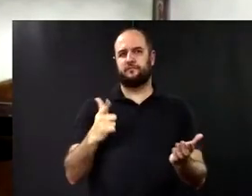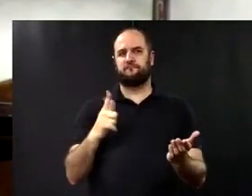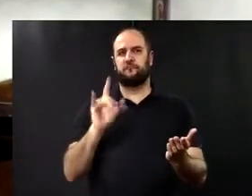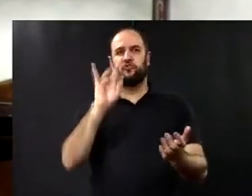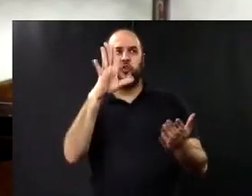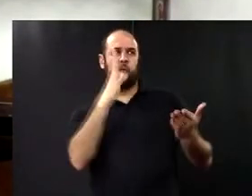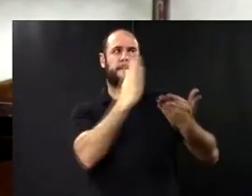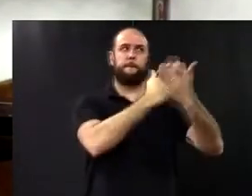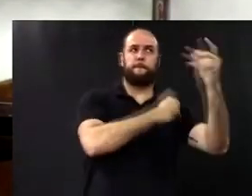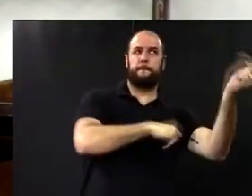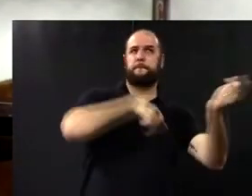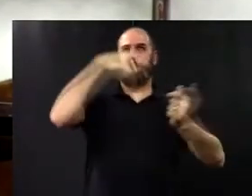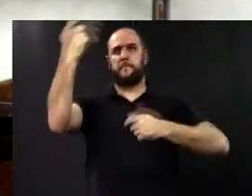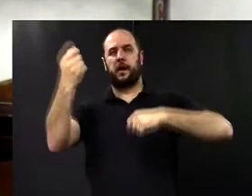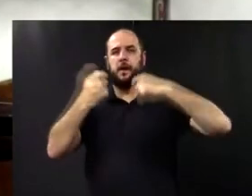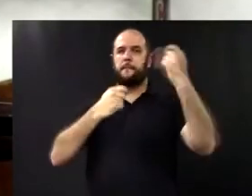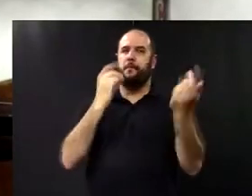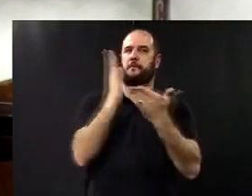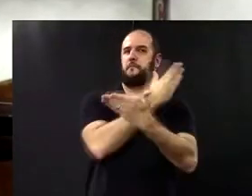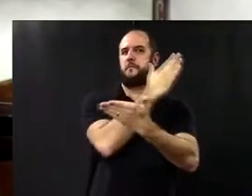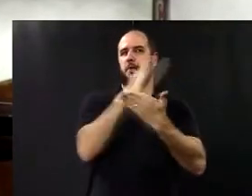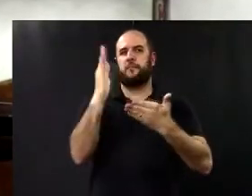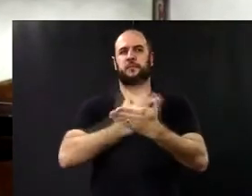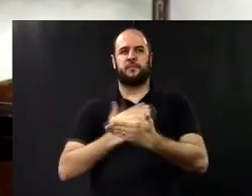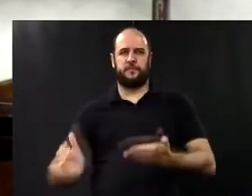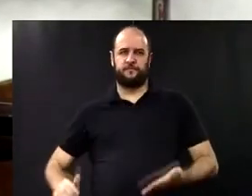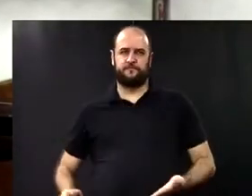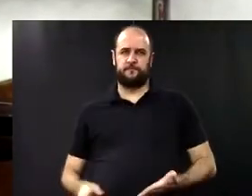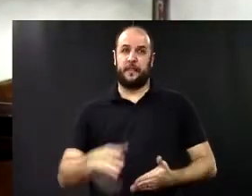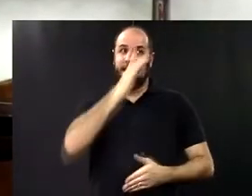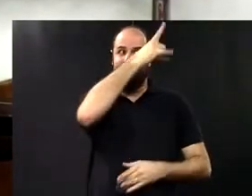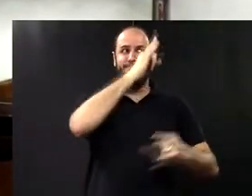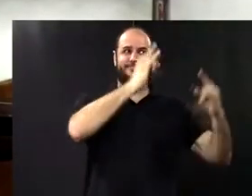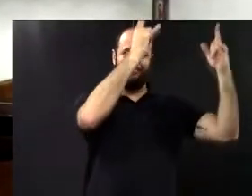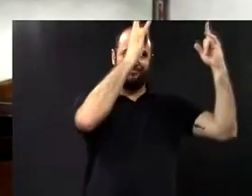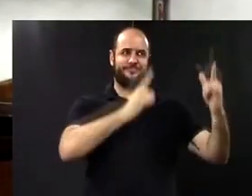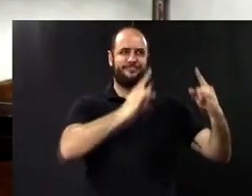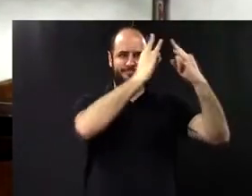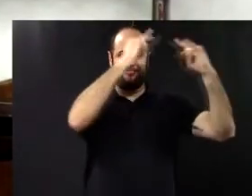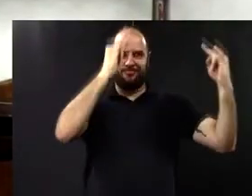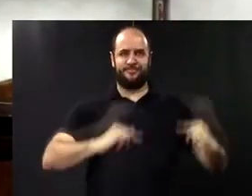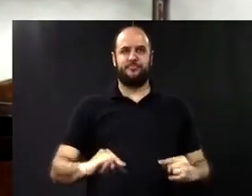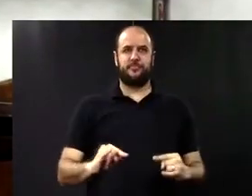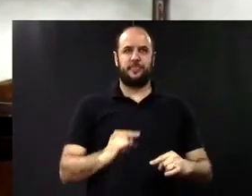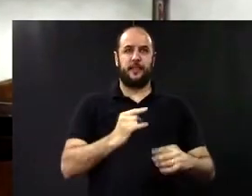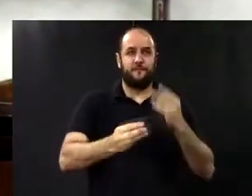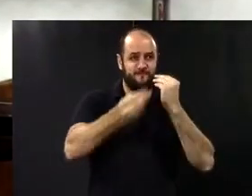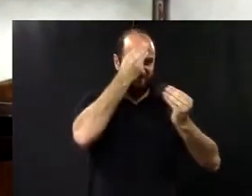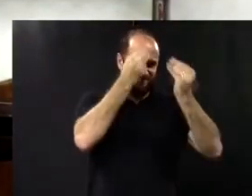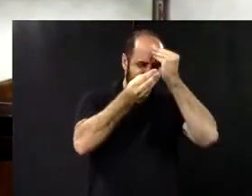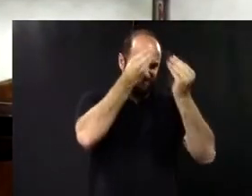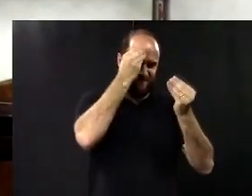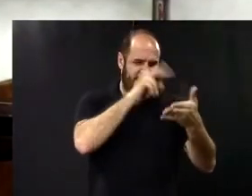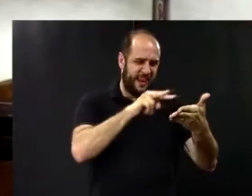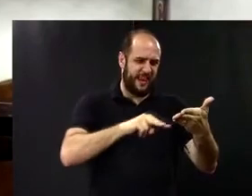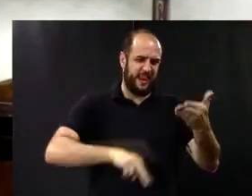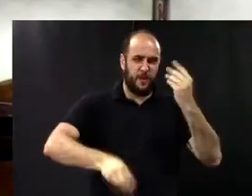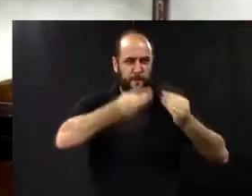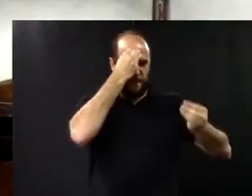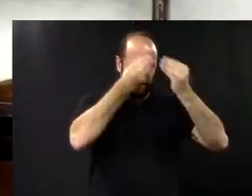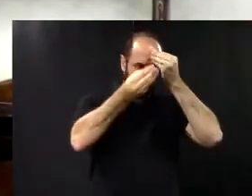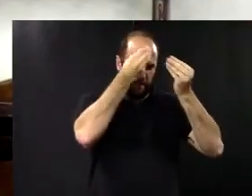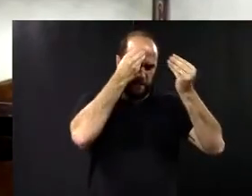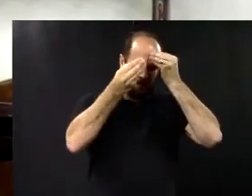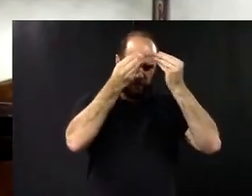quando estavam no templo, eles ali tinham um tempo para decorar principalmente